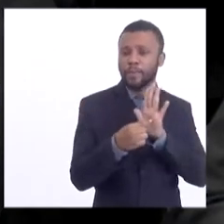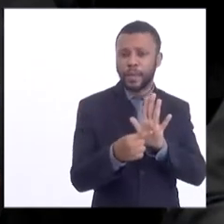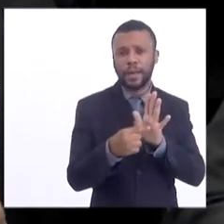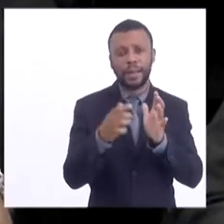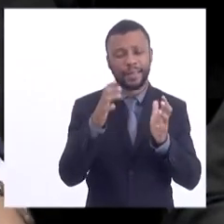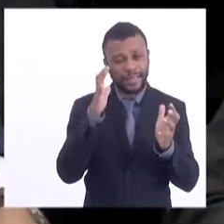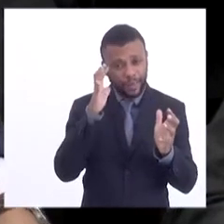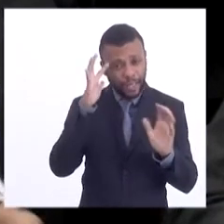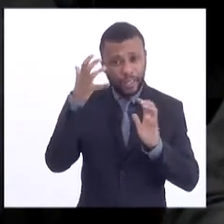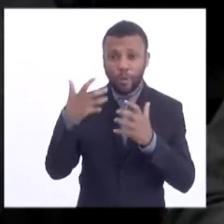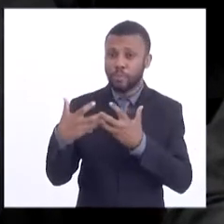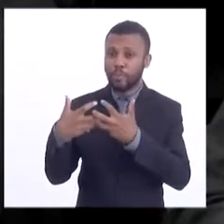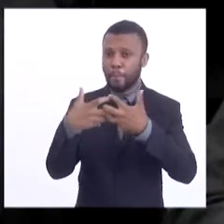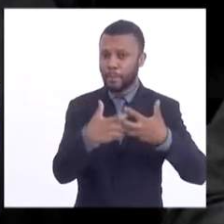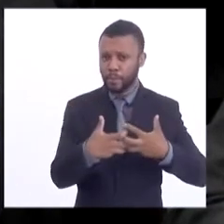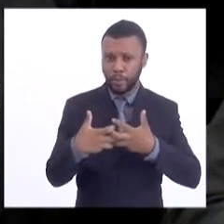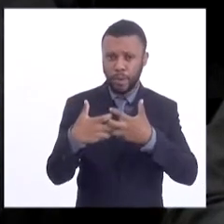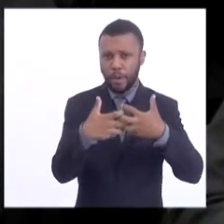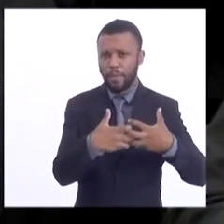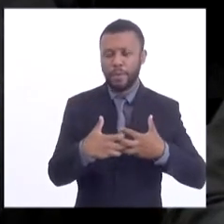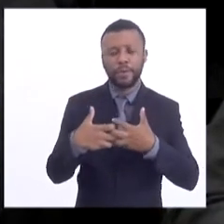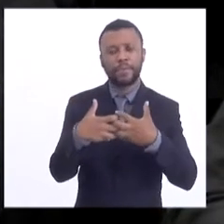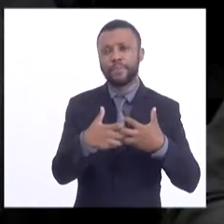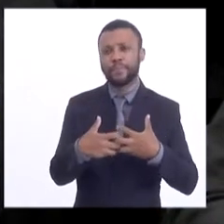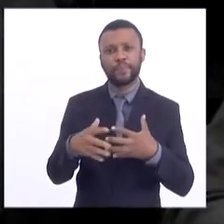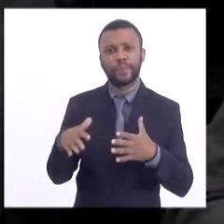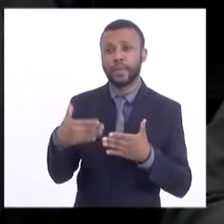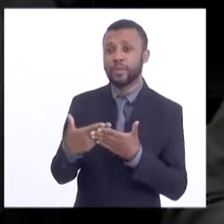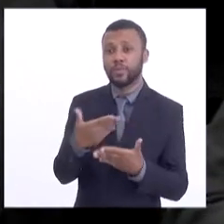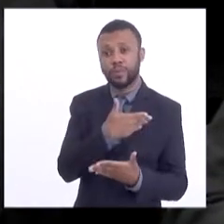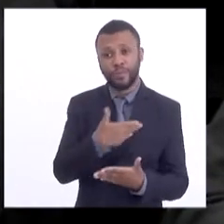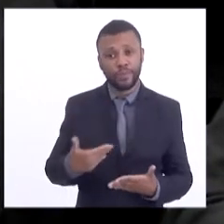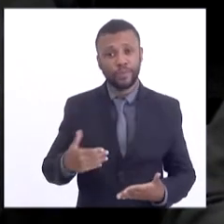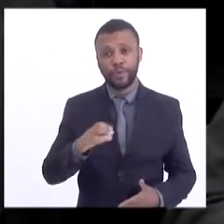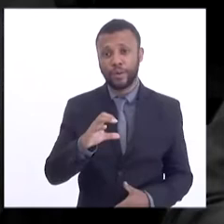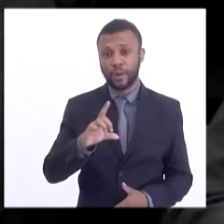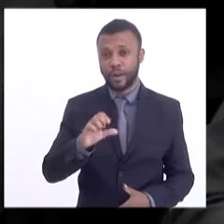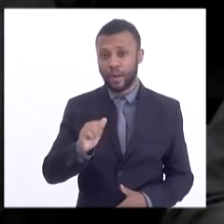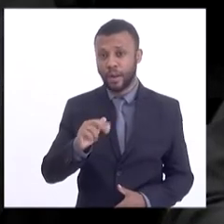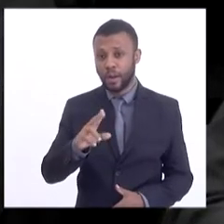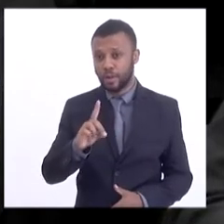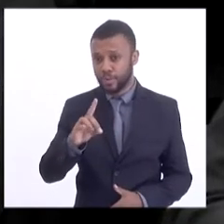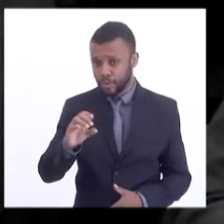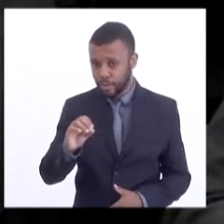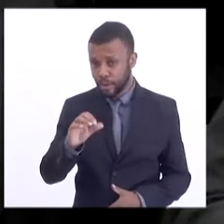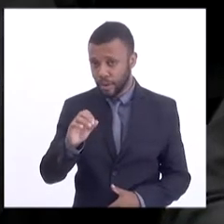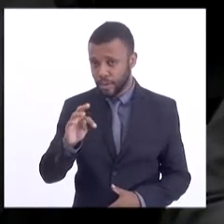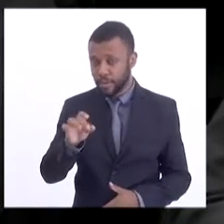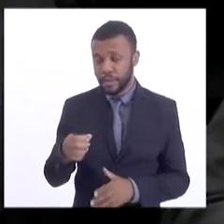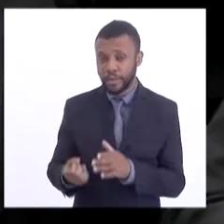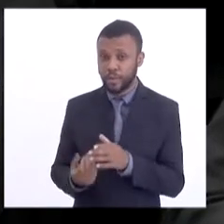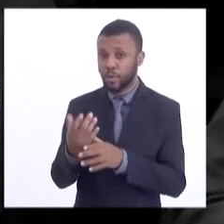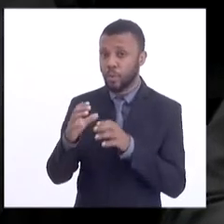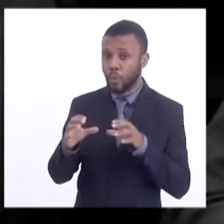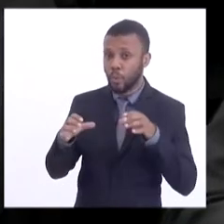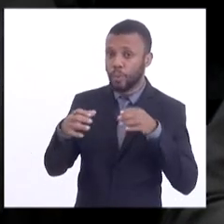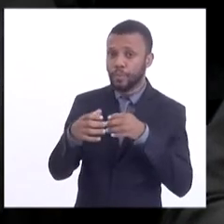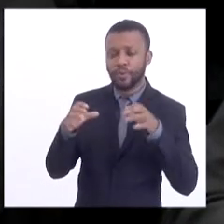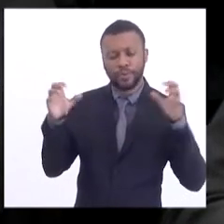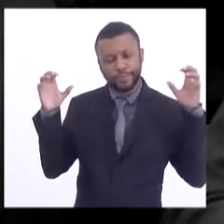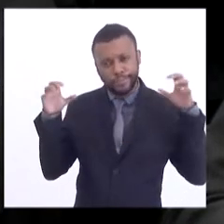de Petrópolis e deixa o governo atual do Castro assumiu Ele criou um comitê de chuvas